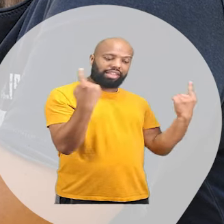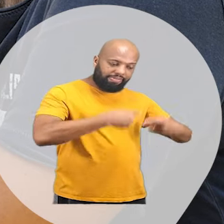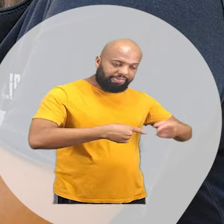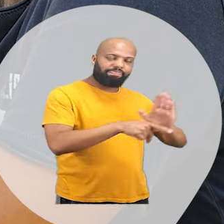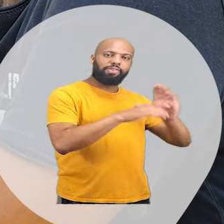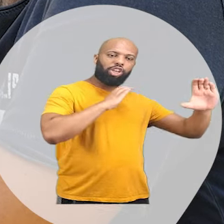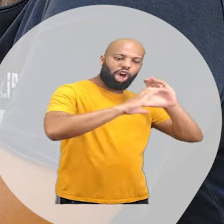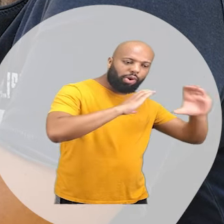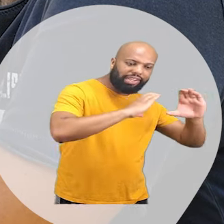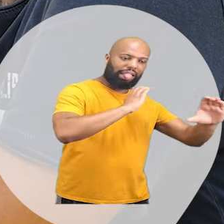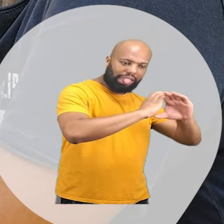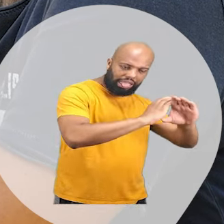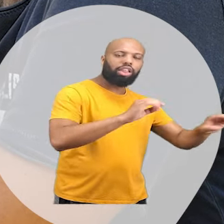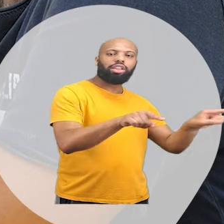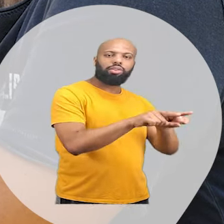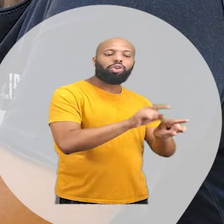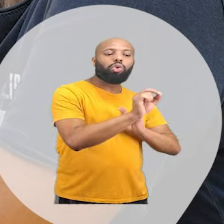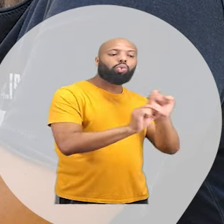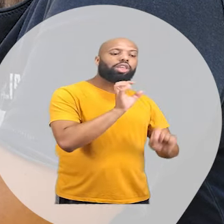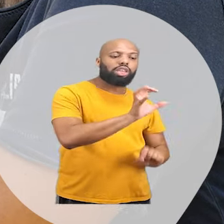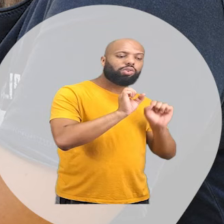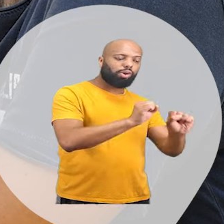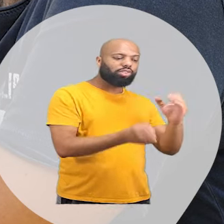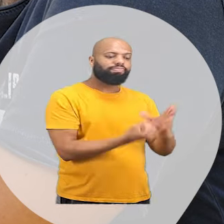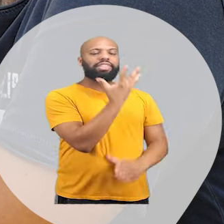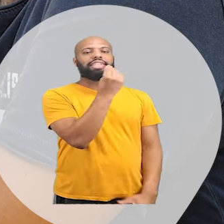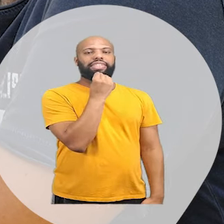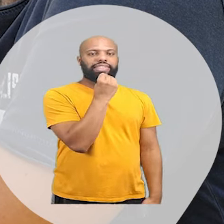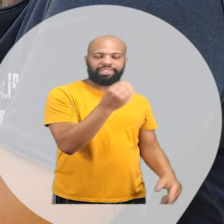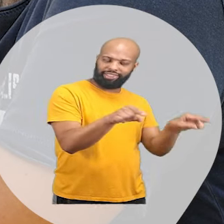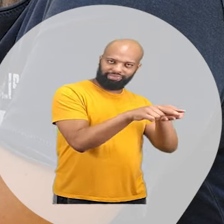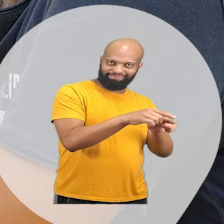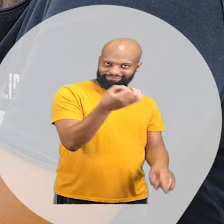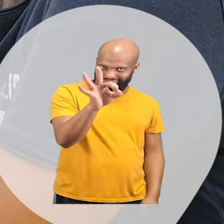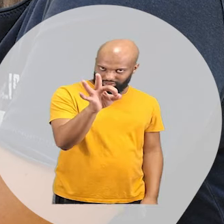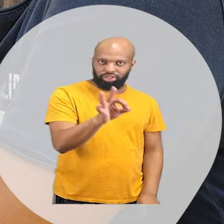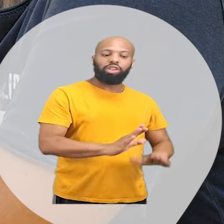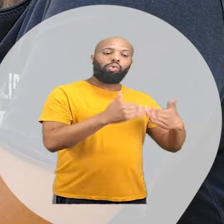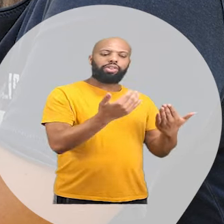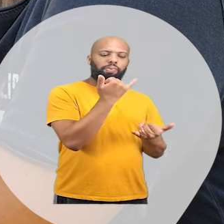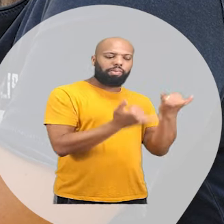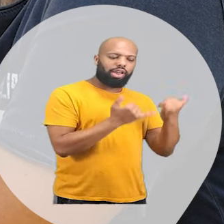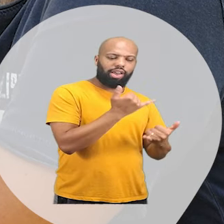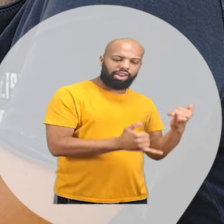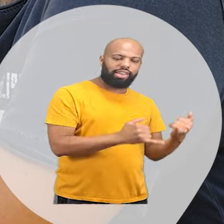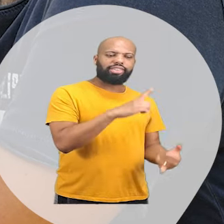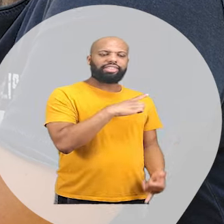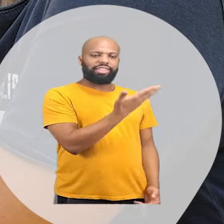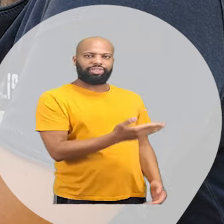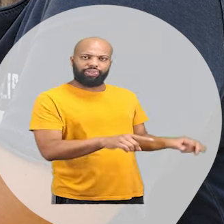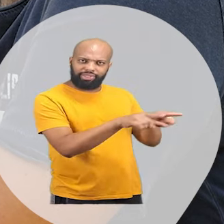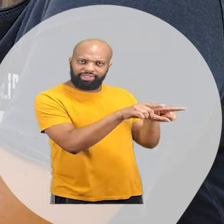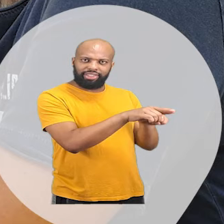da comunicação o quanto isso pode criar oportunidades né e me parece que tá um pouco